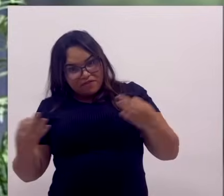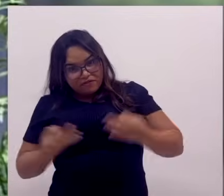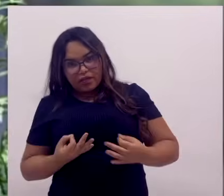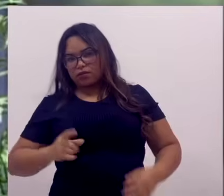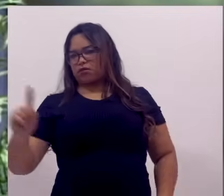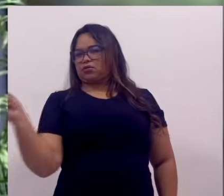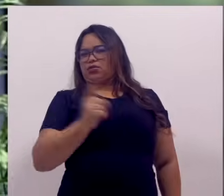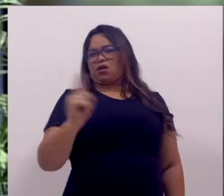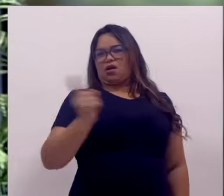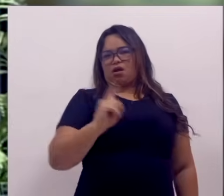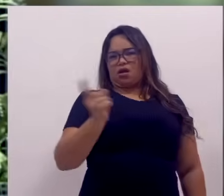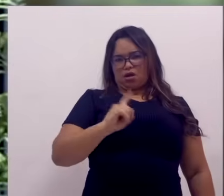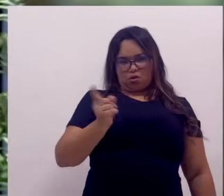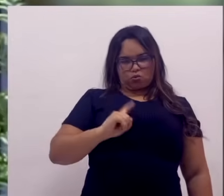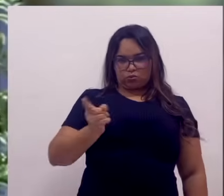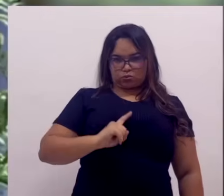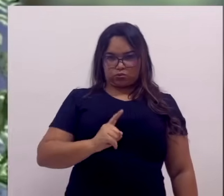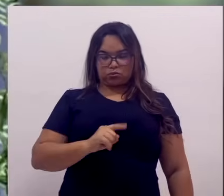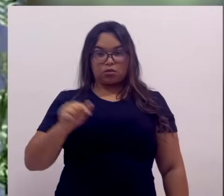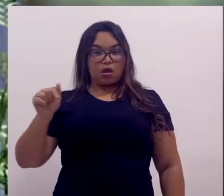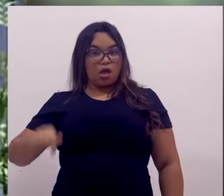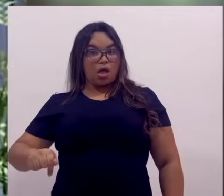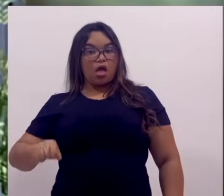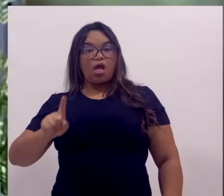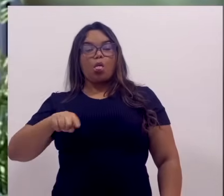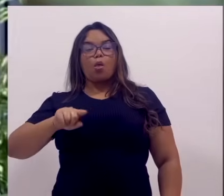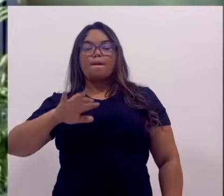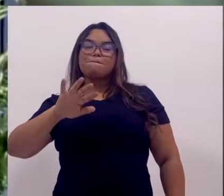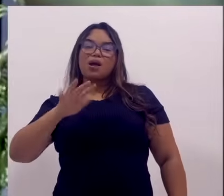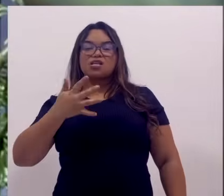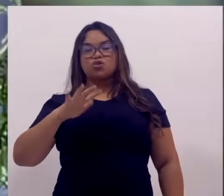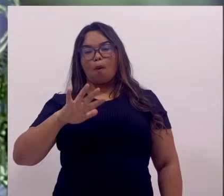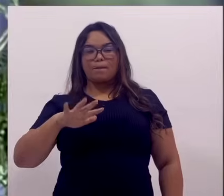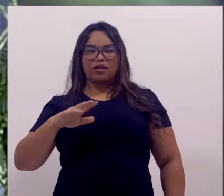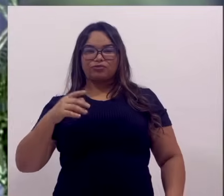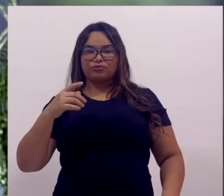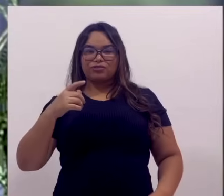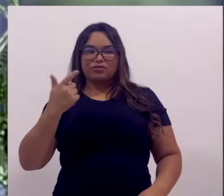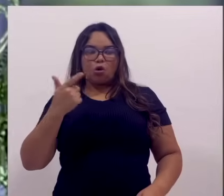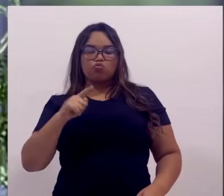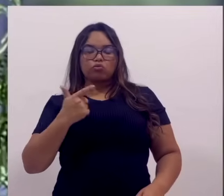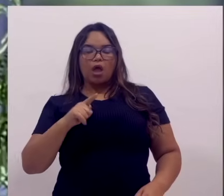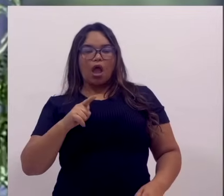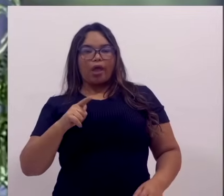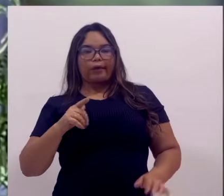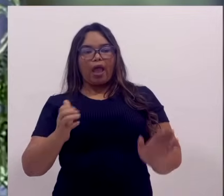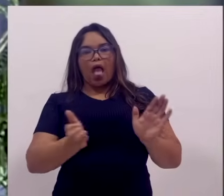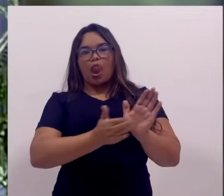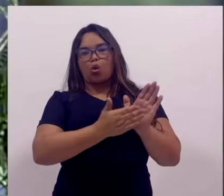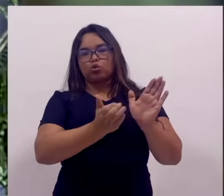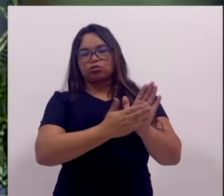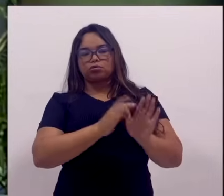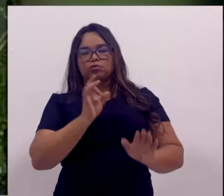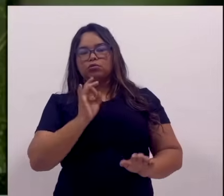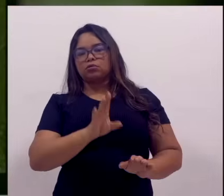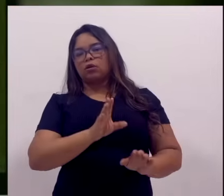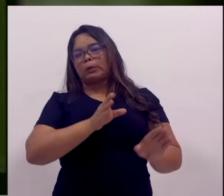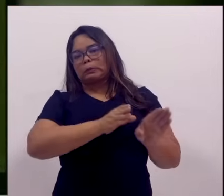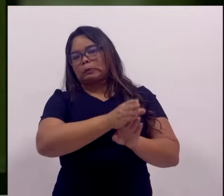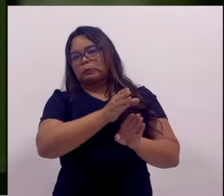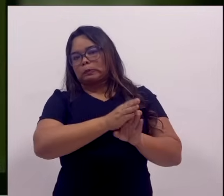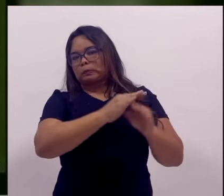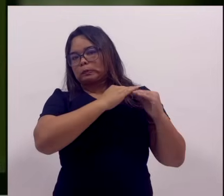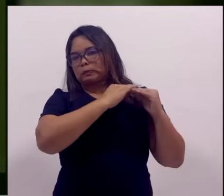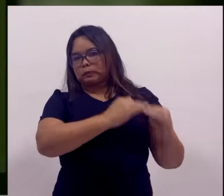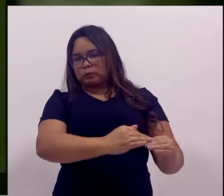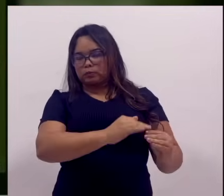Vocês acham que esta igreja é perfeita? Não, isto é patético. Notem que ela é uma igreja morna.